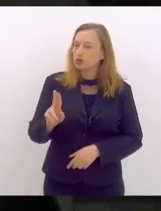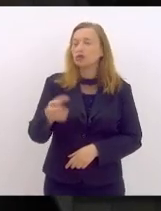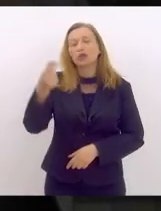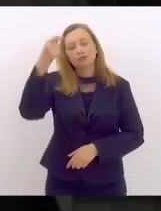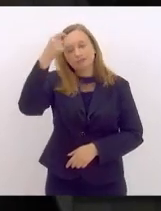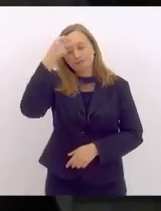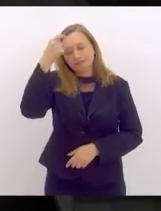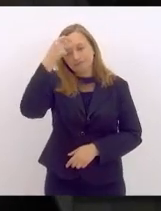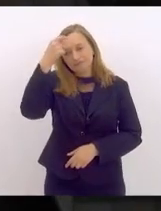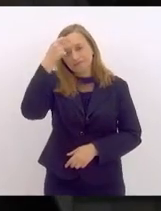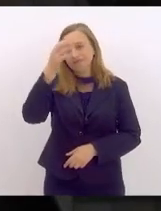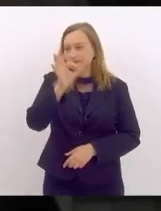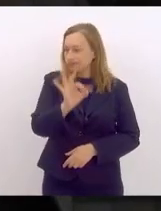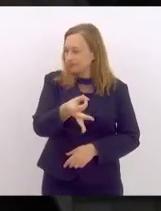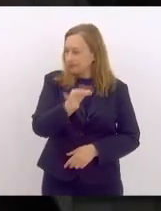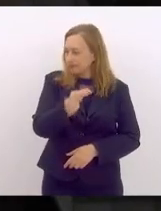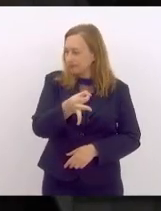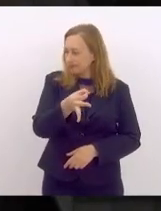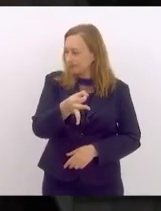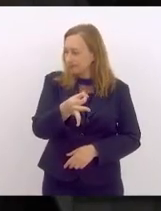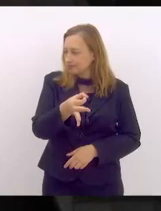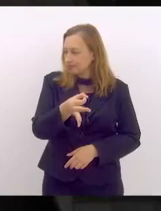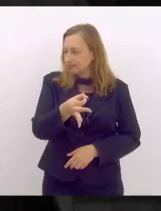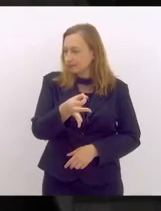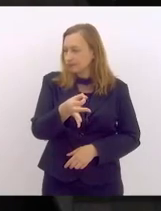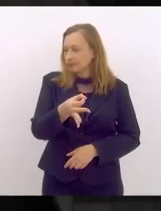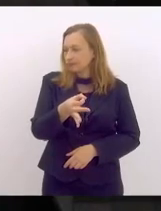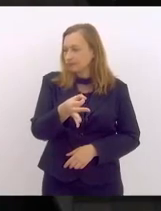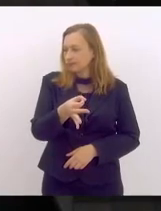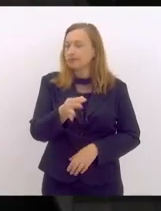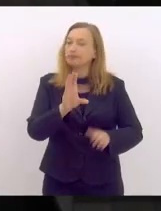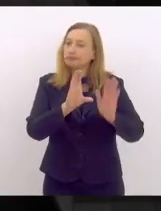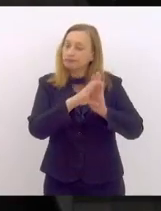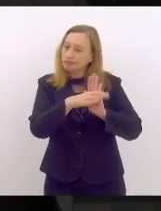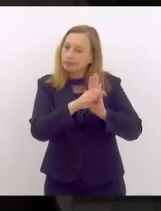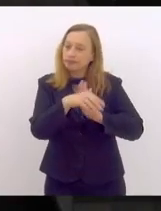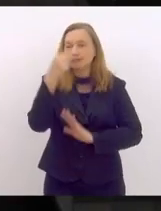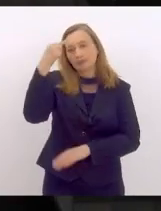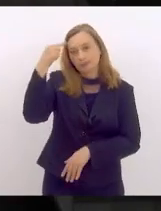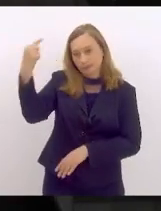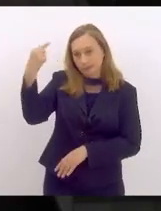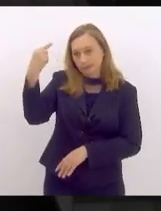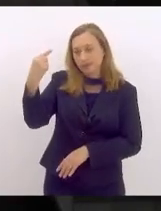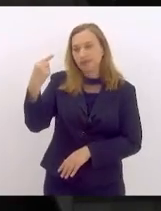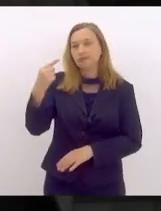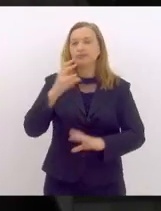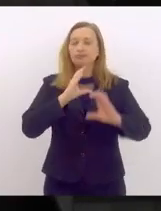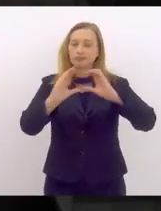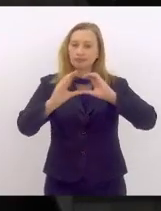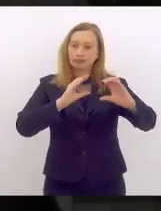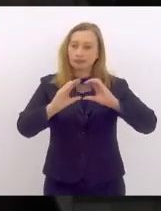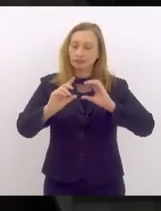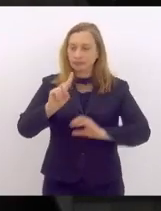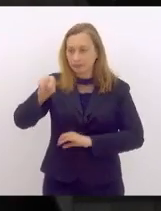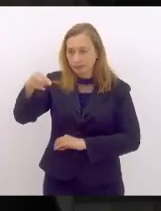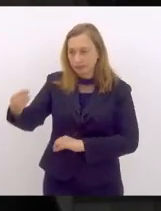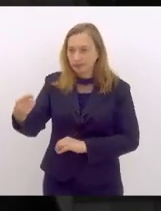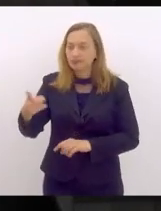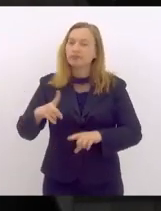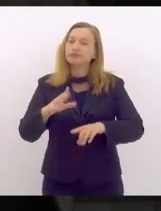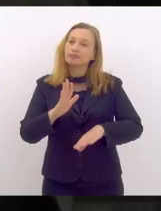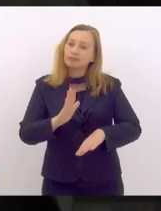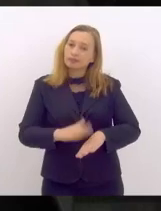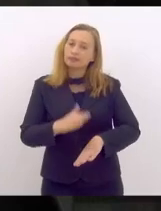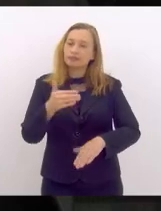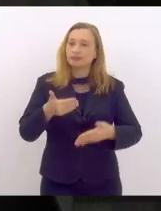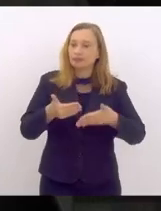com a consciência de Gilda para propagar conceitos e ideias para fazer comunicação é de sete mas